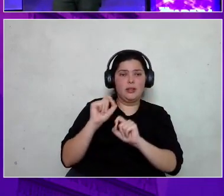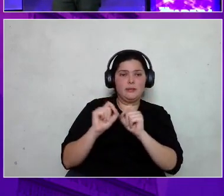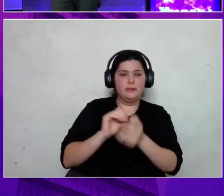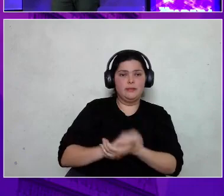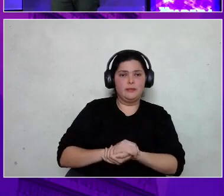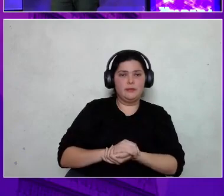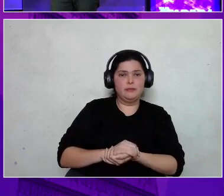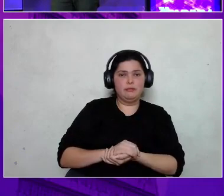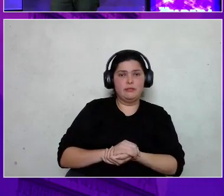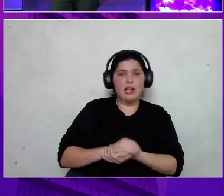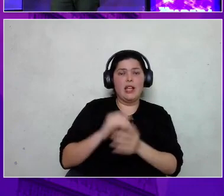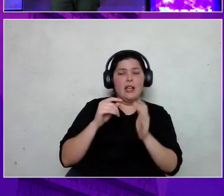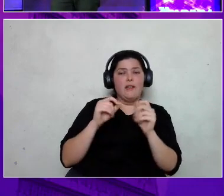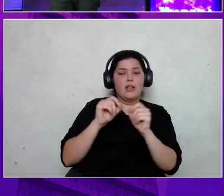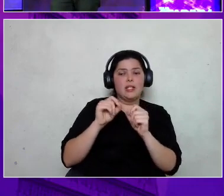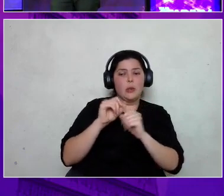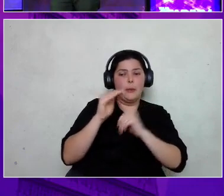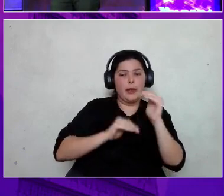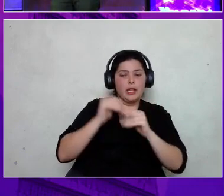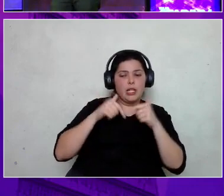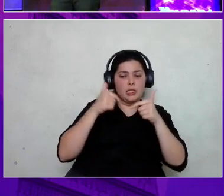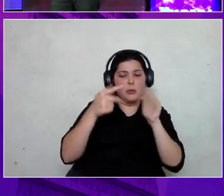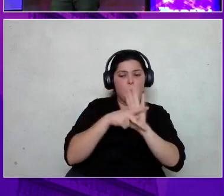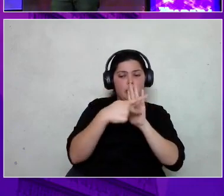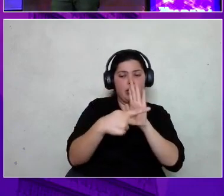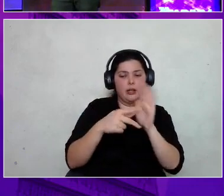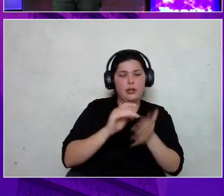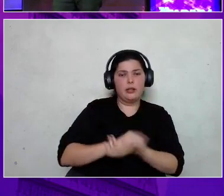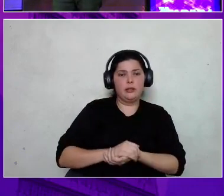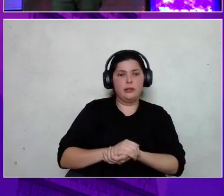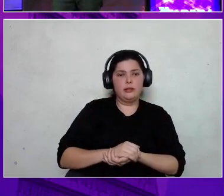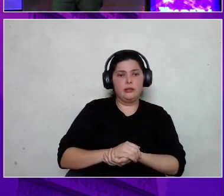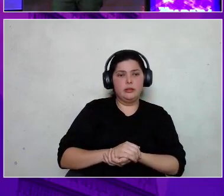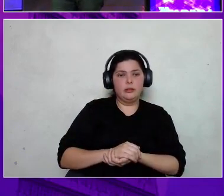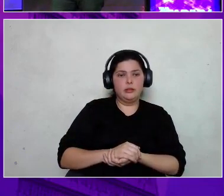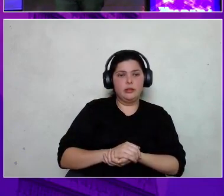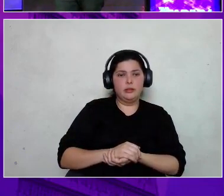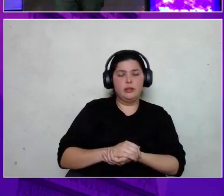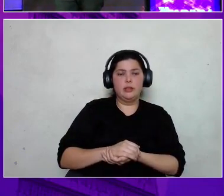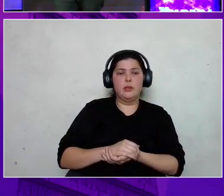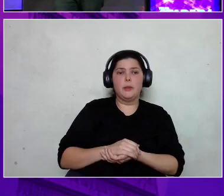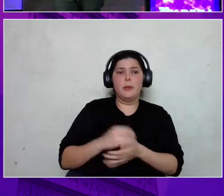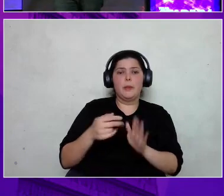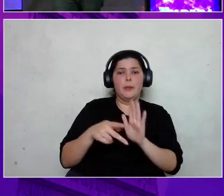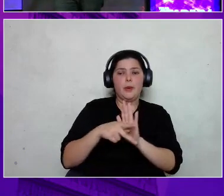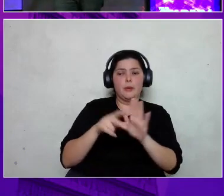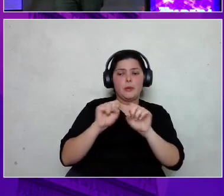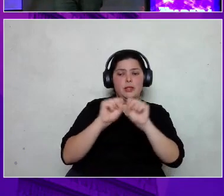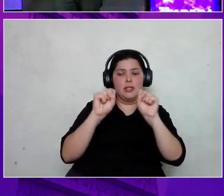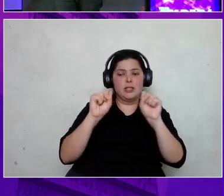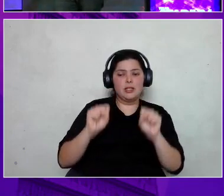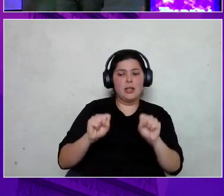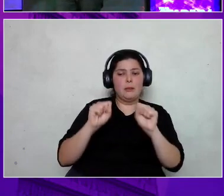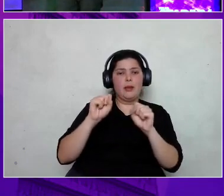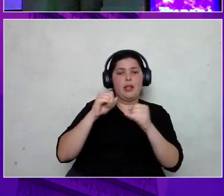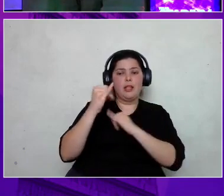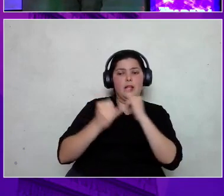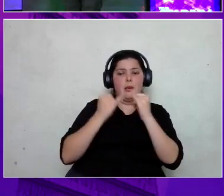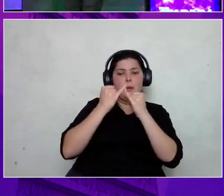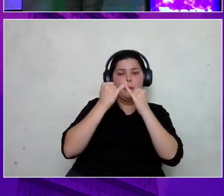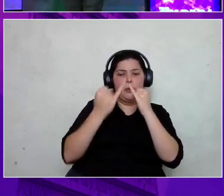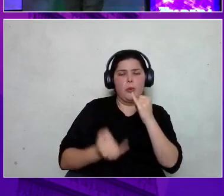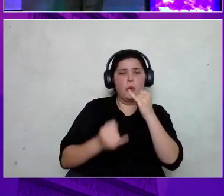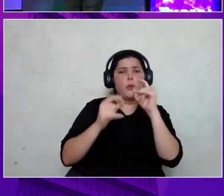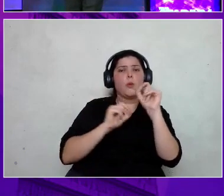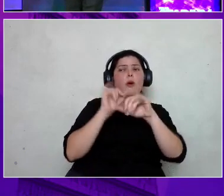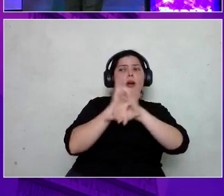a ação dele e, por uma questão do próprio sistema, ele caiu. Qual que era a mensagem ideal